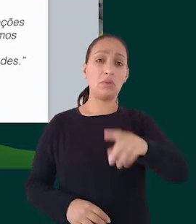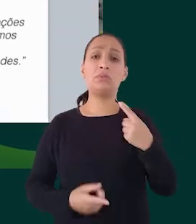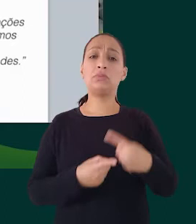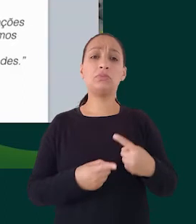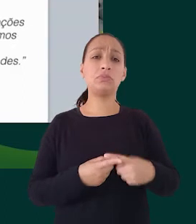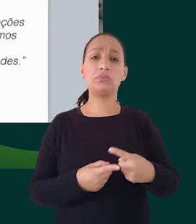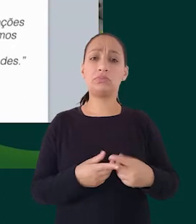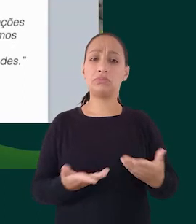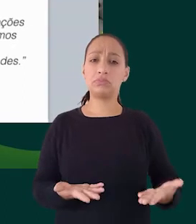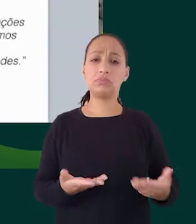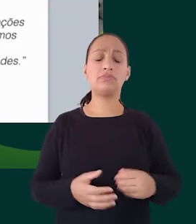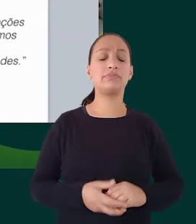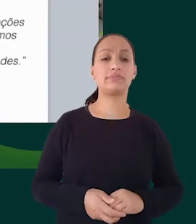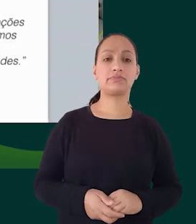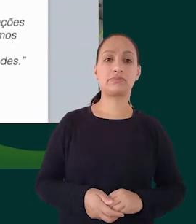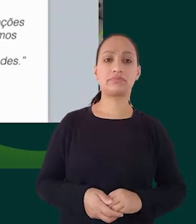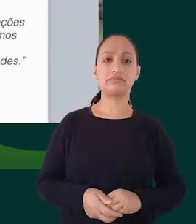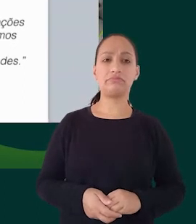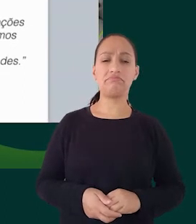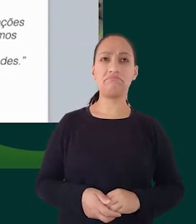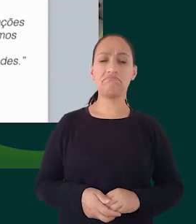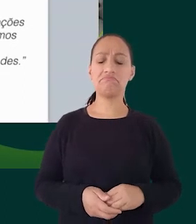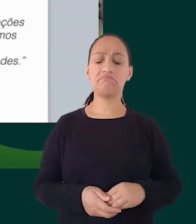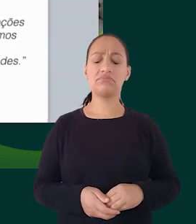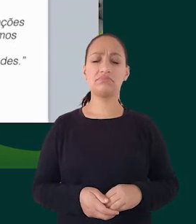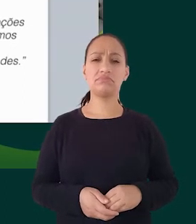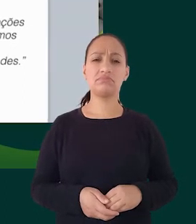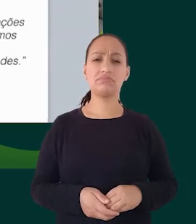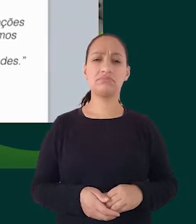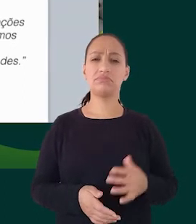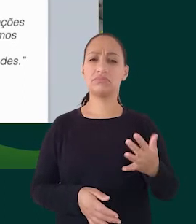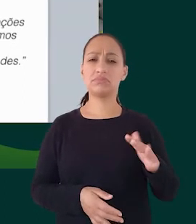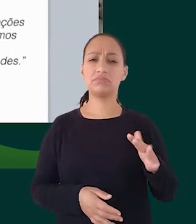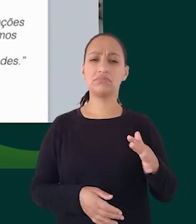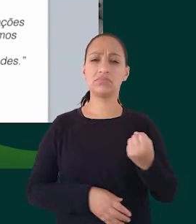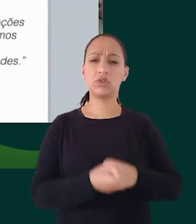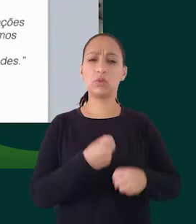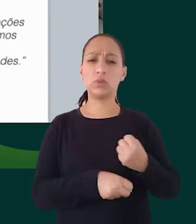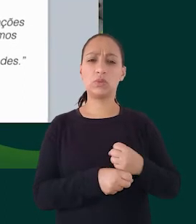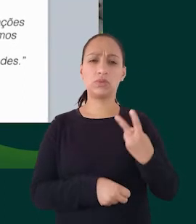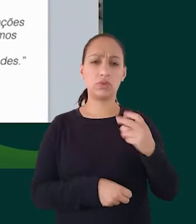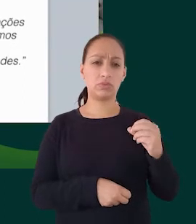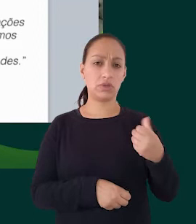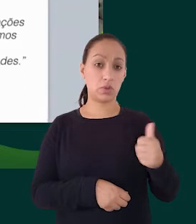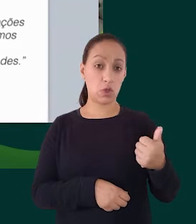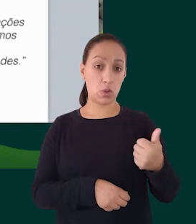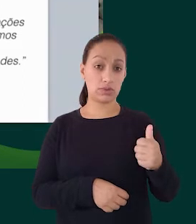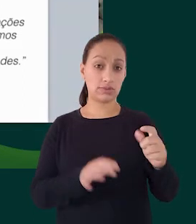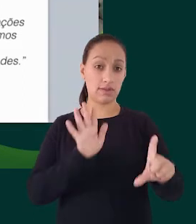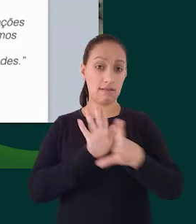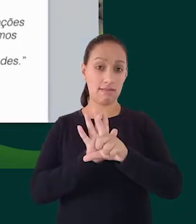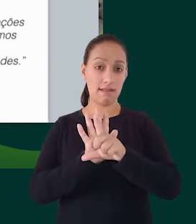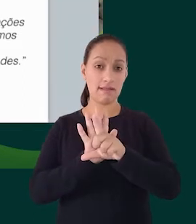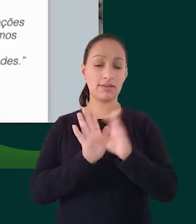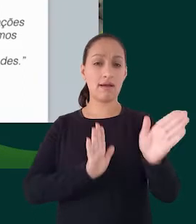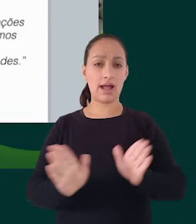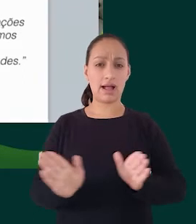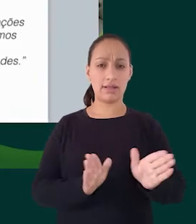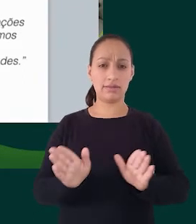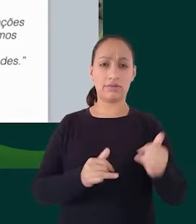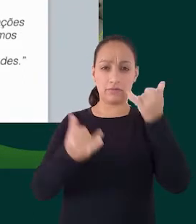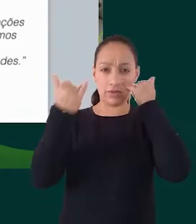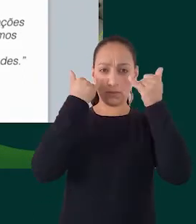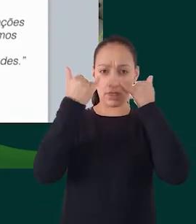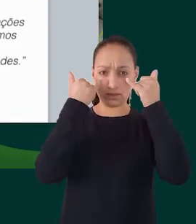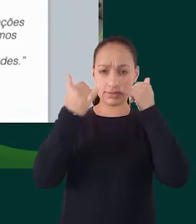quê? Porque desde 2011, né, com a Lei de Acesso à Informação,